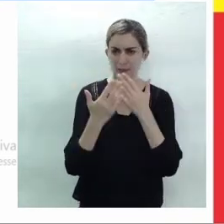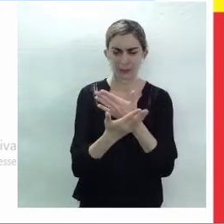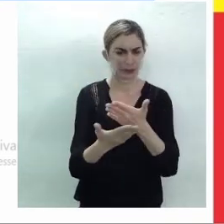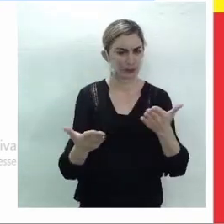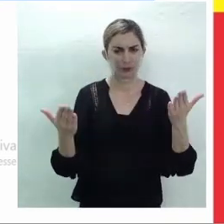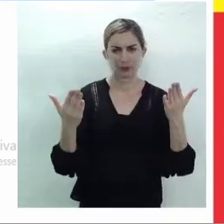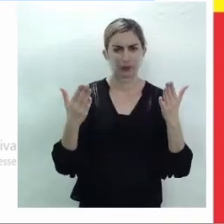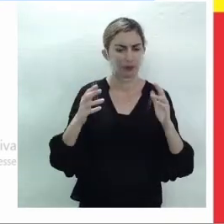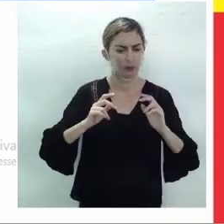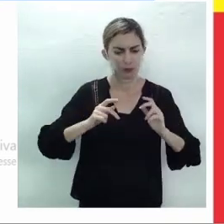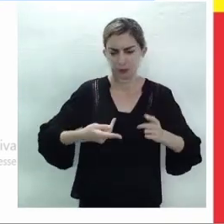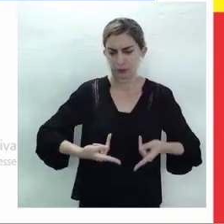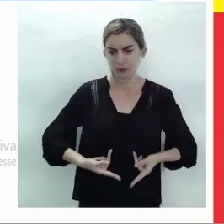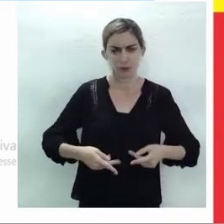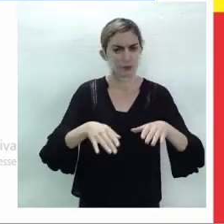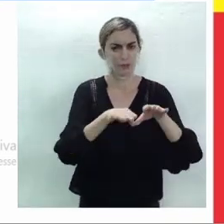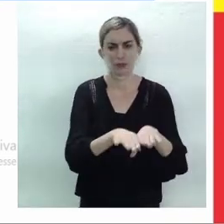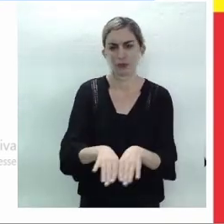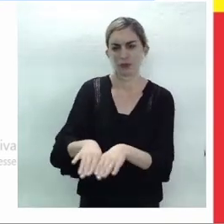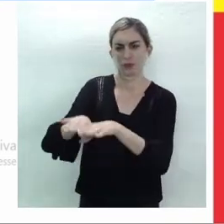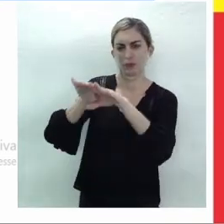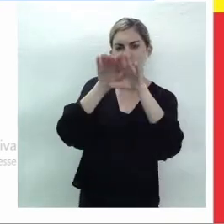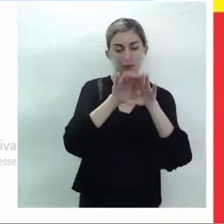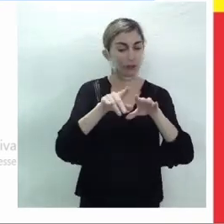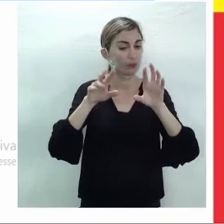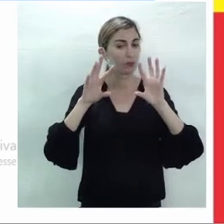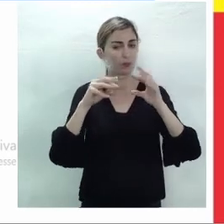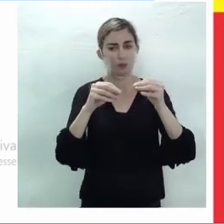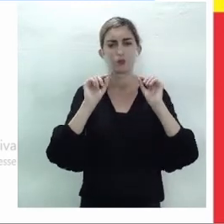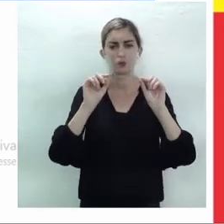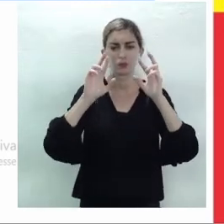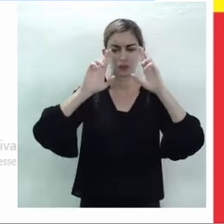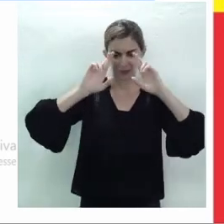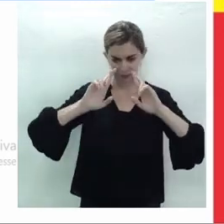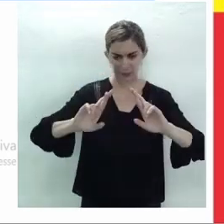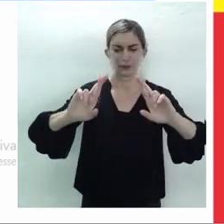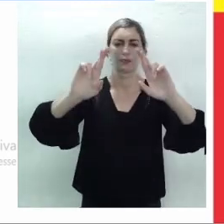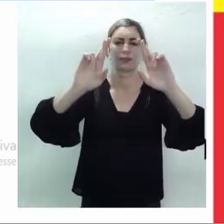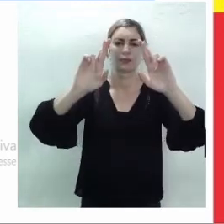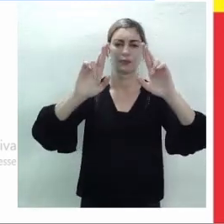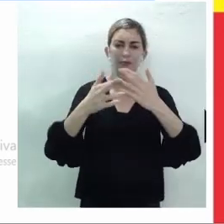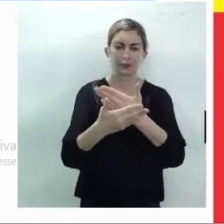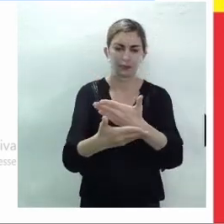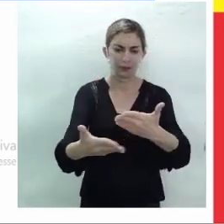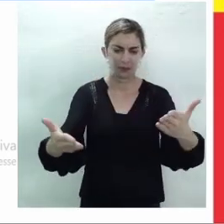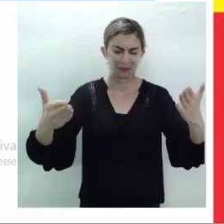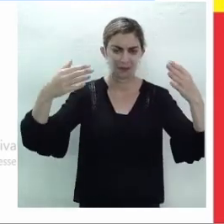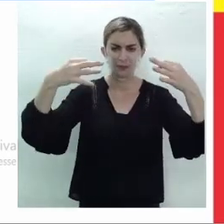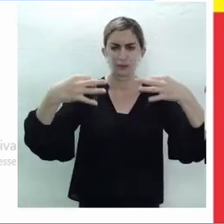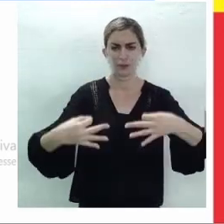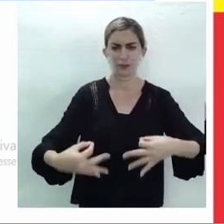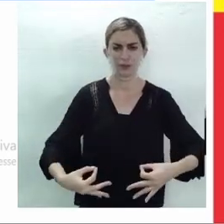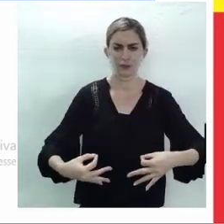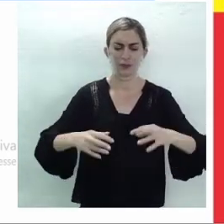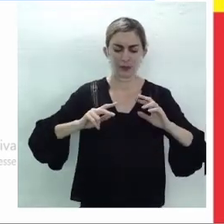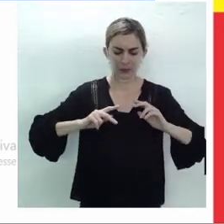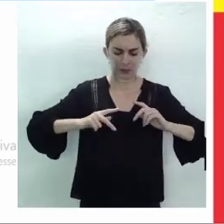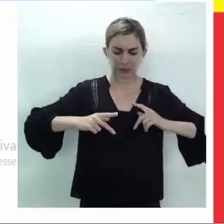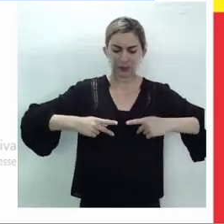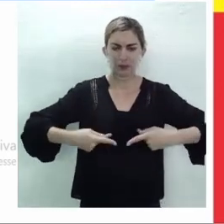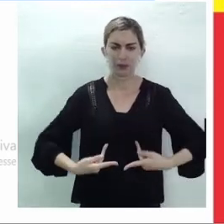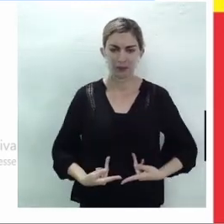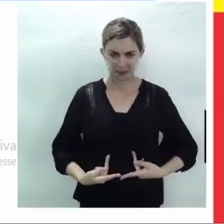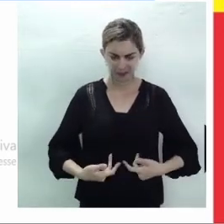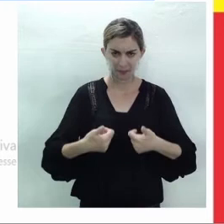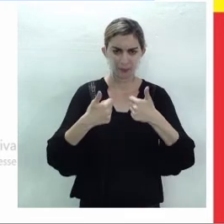todos são seres humanos. Todos merecem o quê? Respeito à dignidade